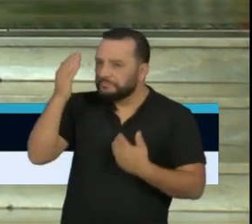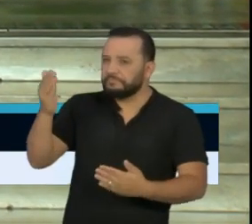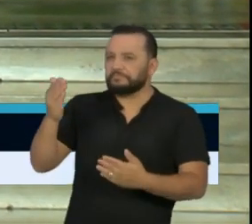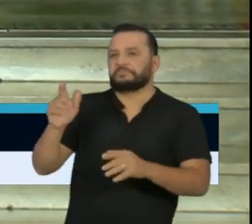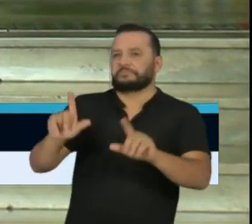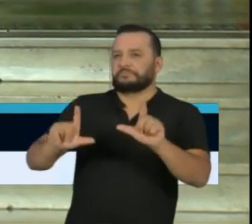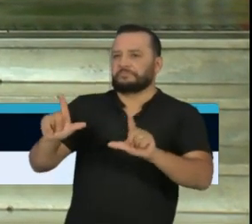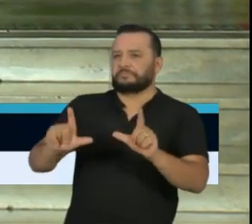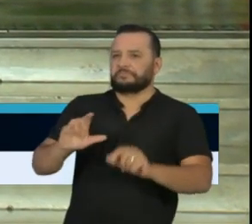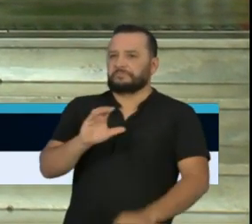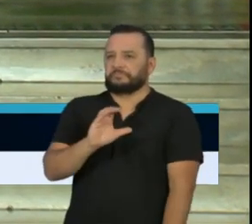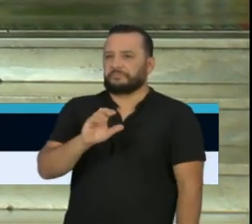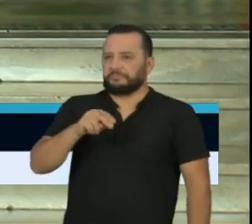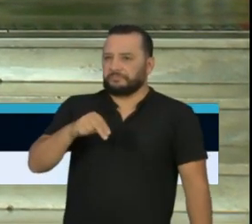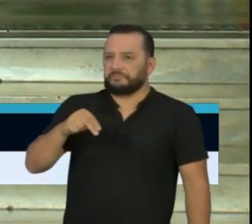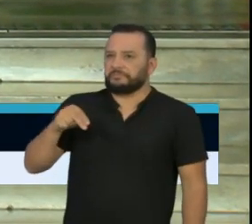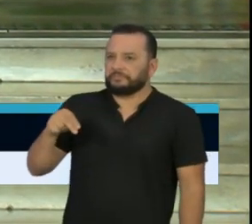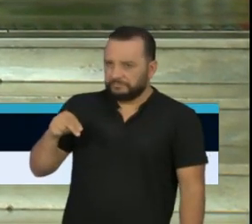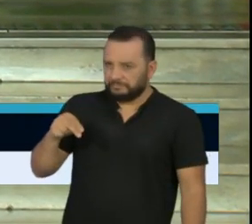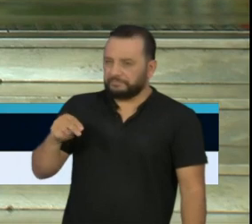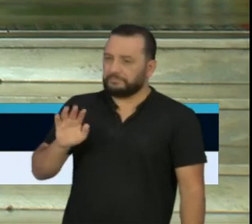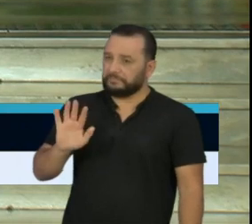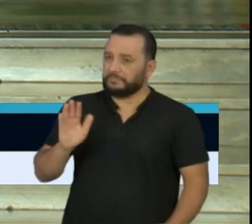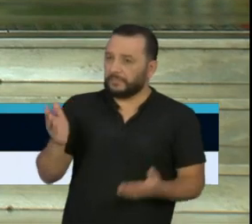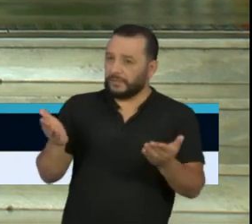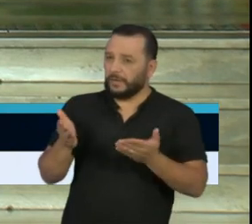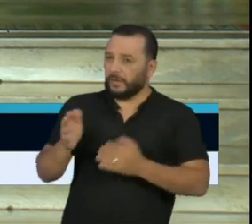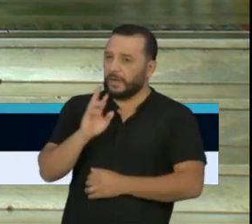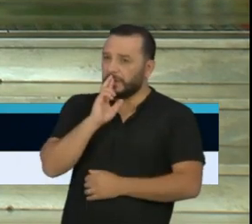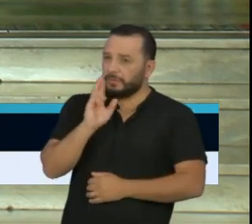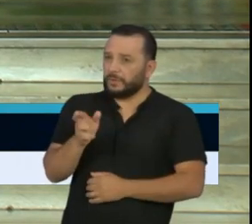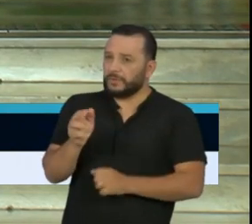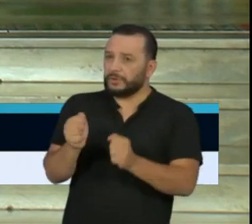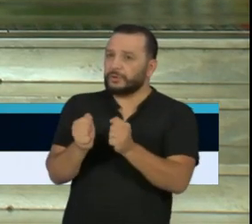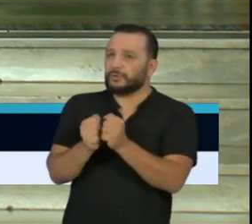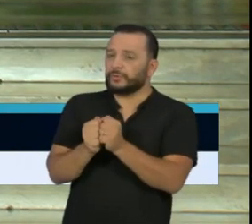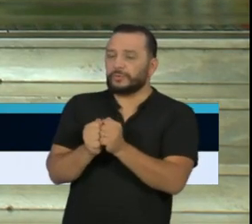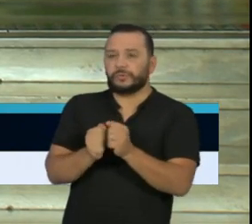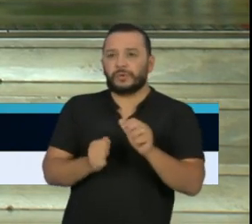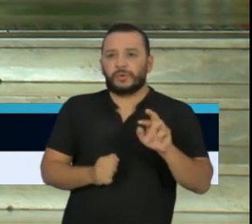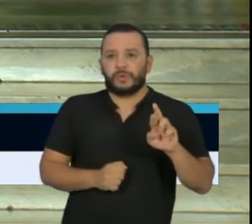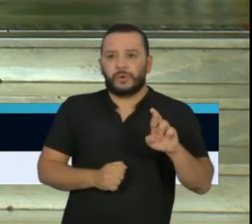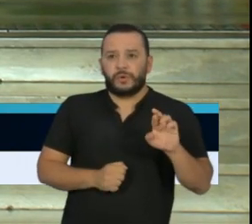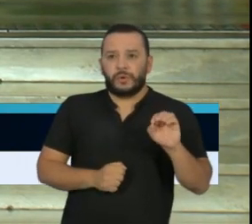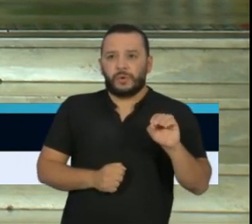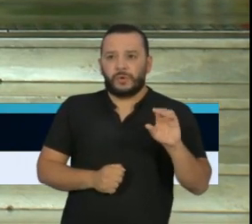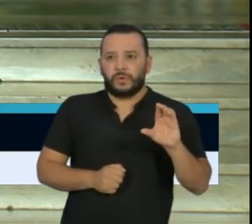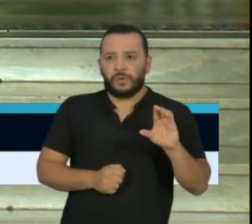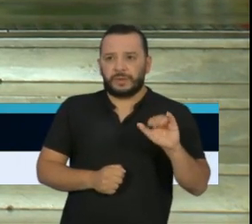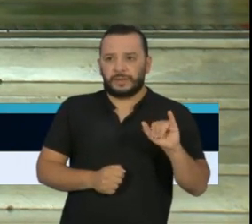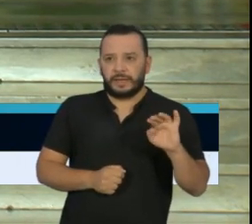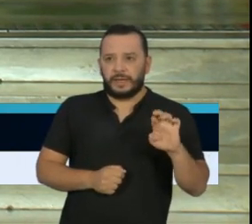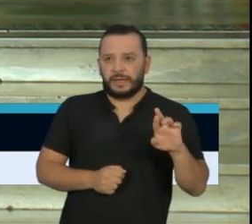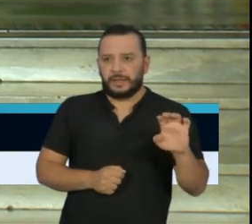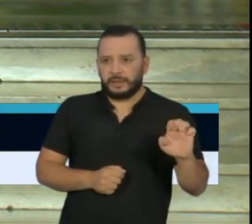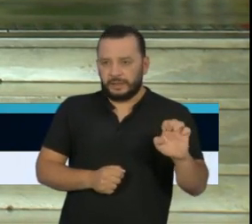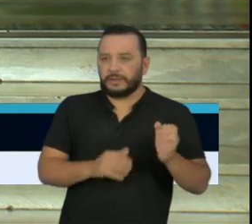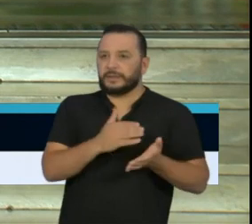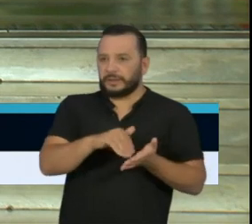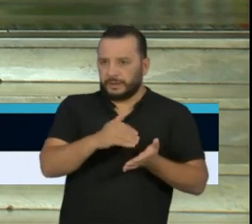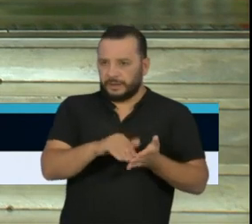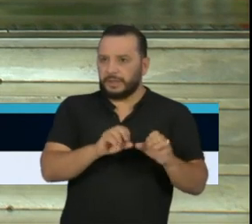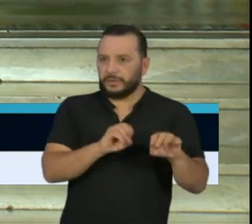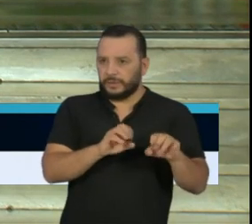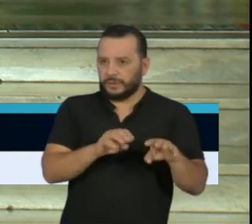em todas as coletivas aqui. Vamos dividir a resposta com o Rocieli Soares, secretário de Educação, e a primeira parte